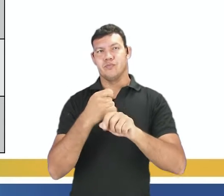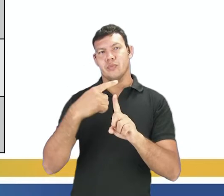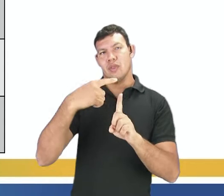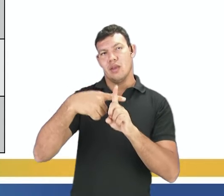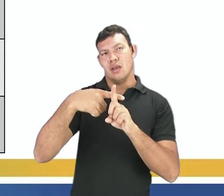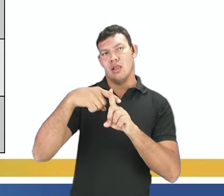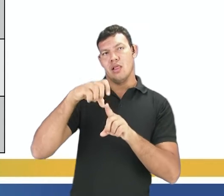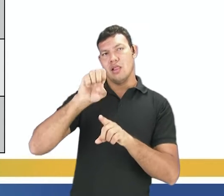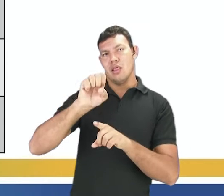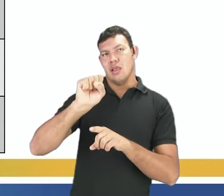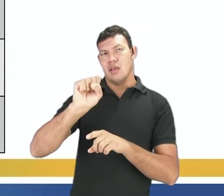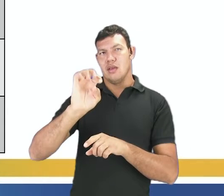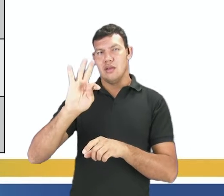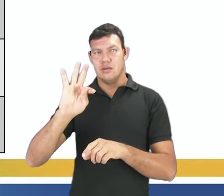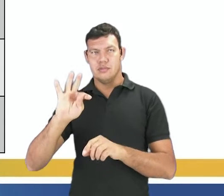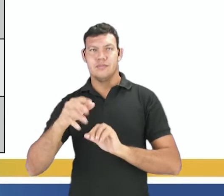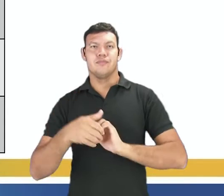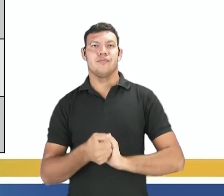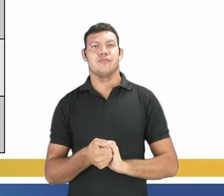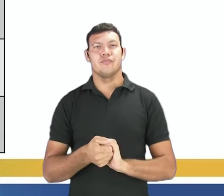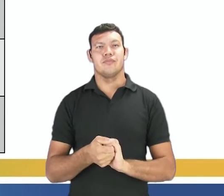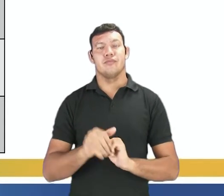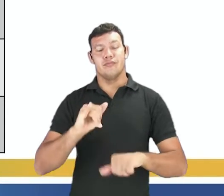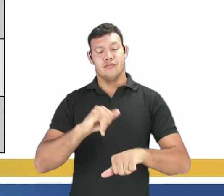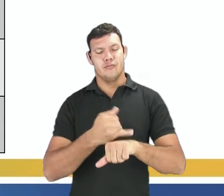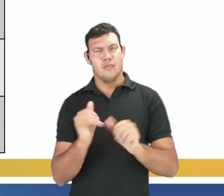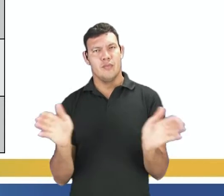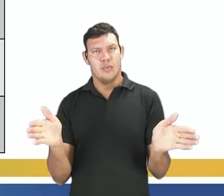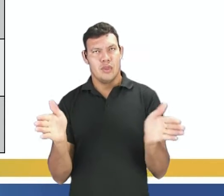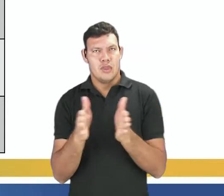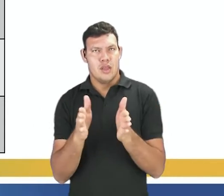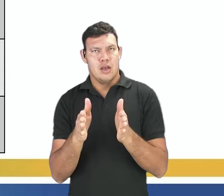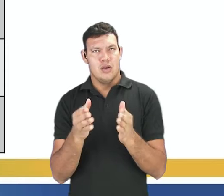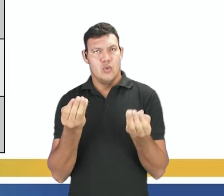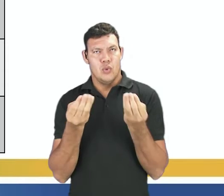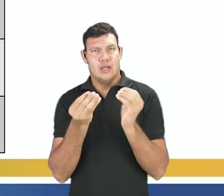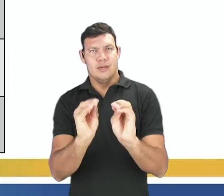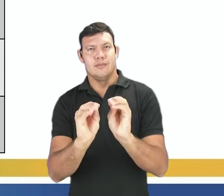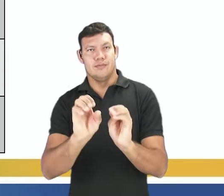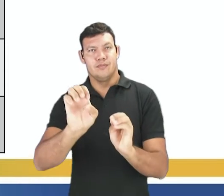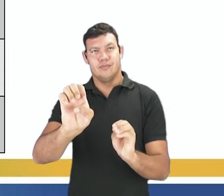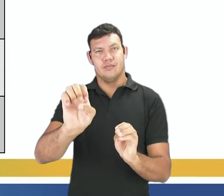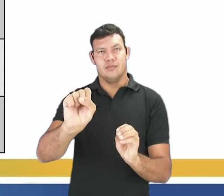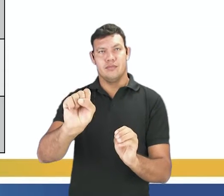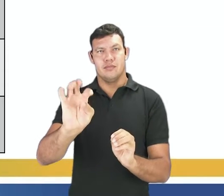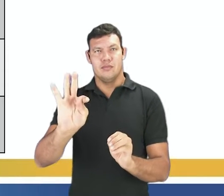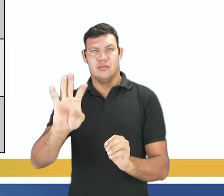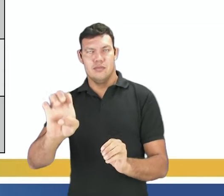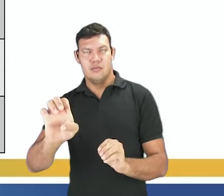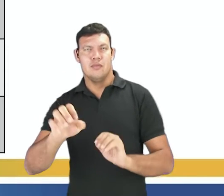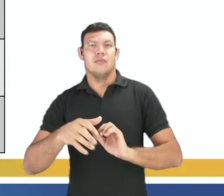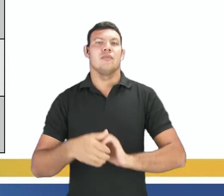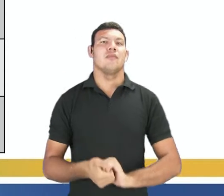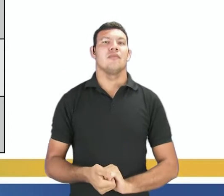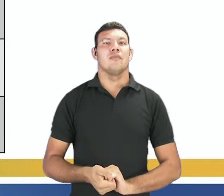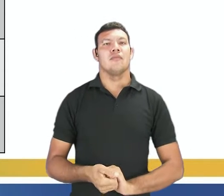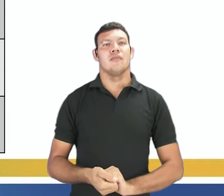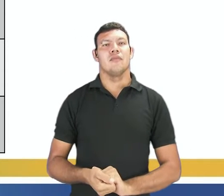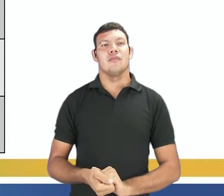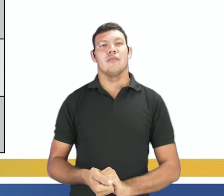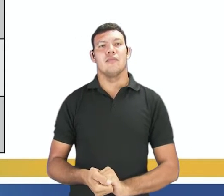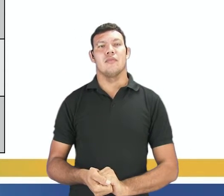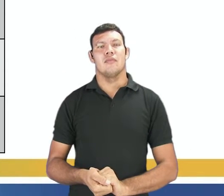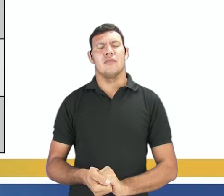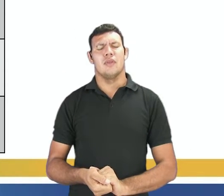com adjetivos longos e em adjetivos curtos nós acrescentamos o est após os adjetivos. Eles expressam um